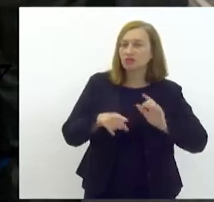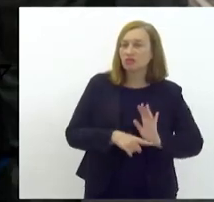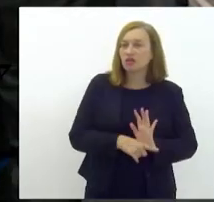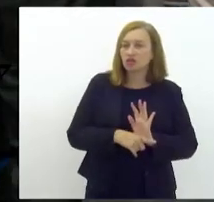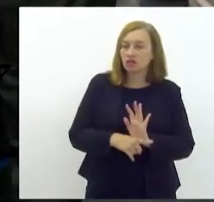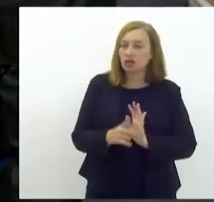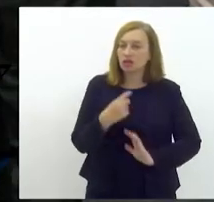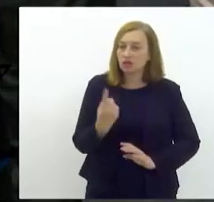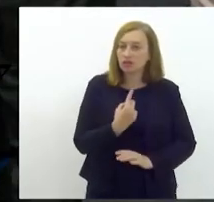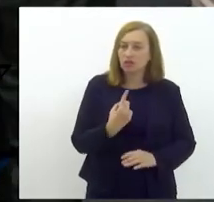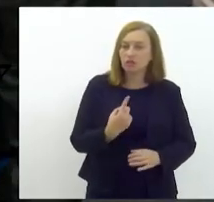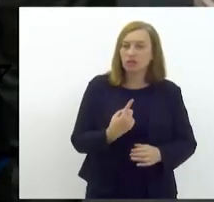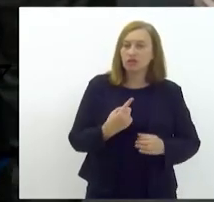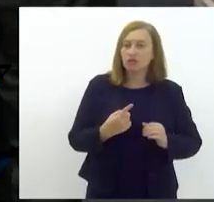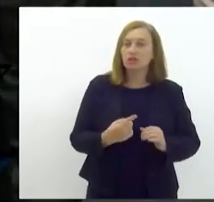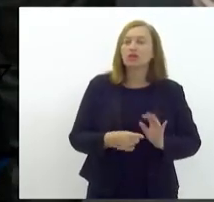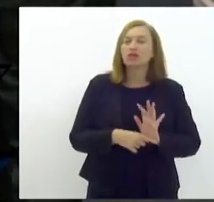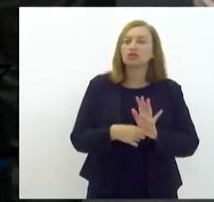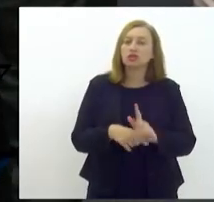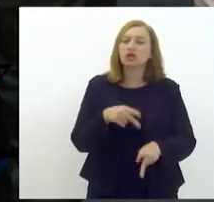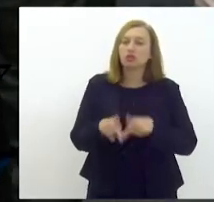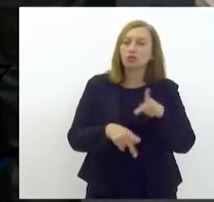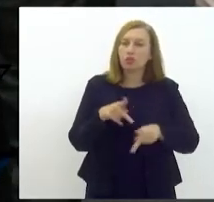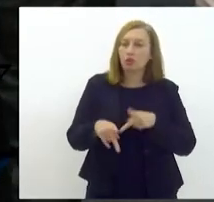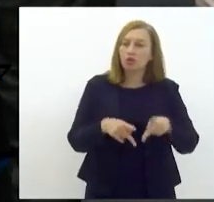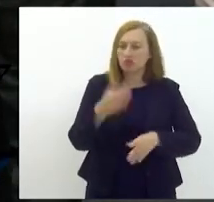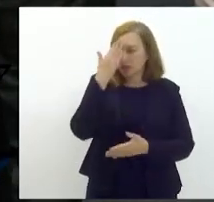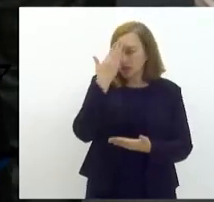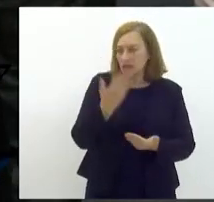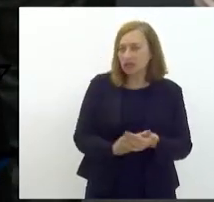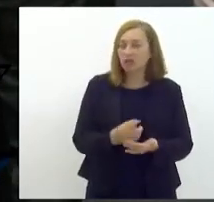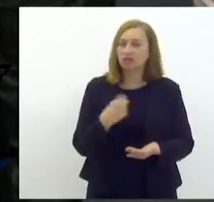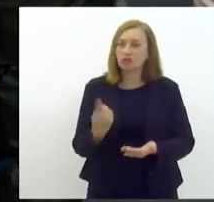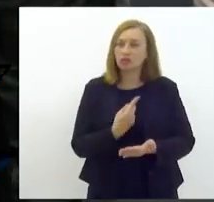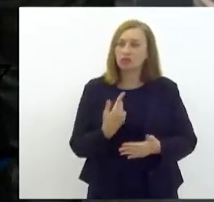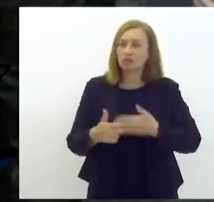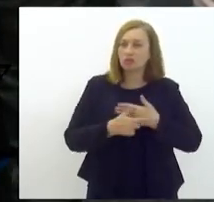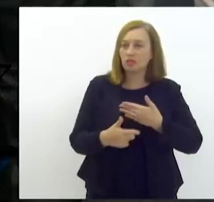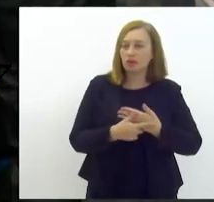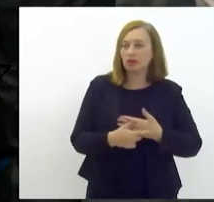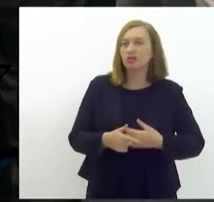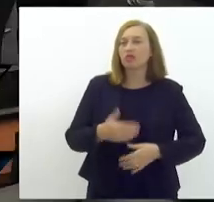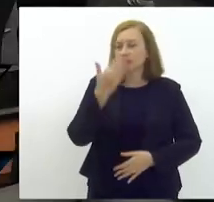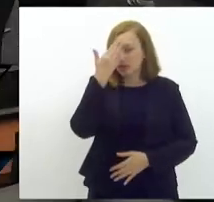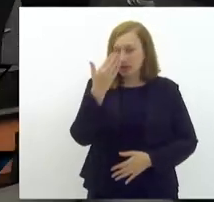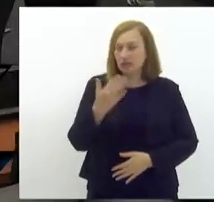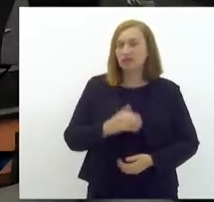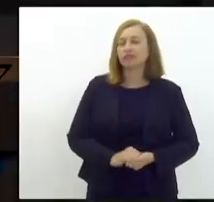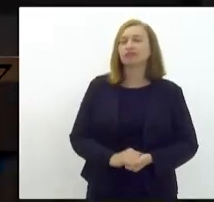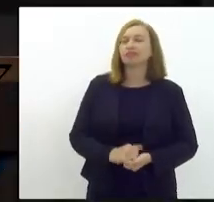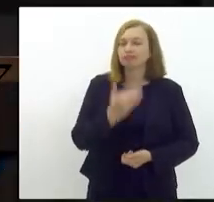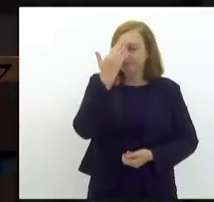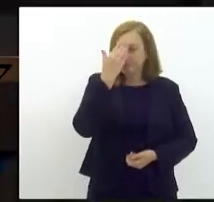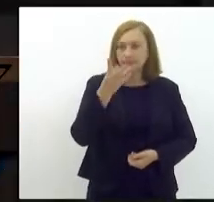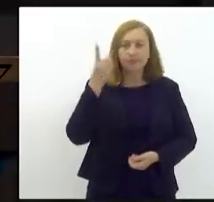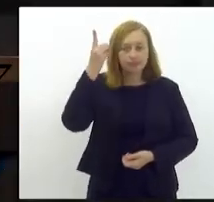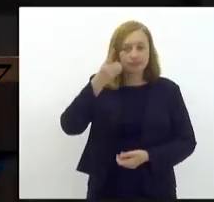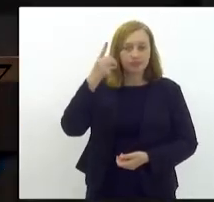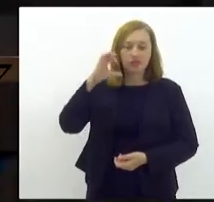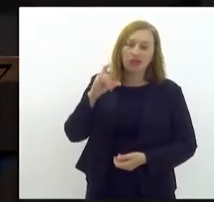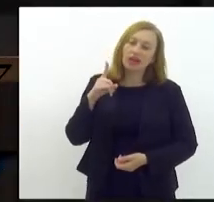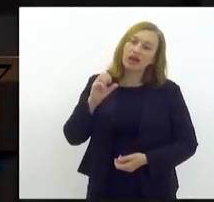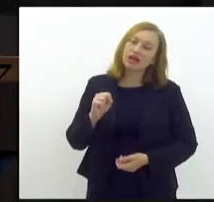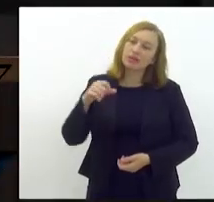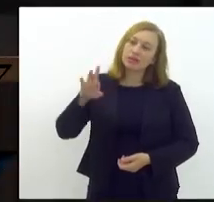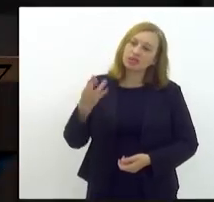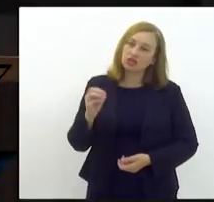muito a beneficiar essa população que depositou a sua confiança no nosso voto muito obrigada Carla